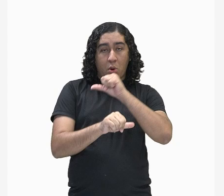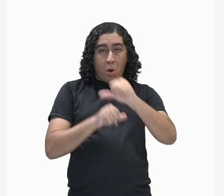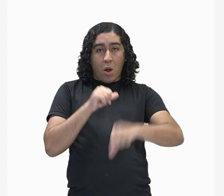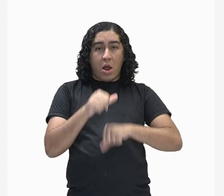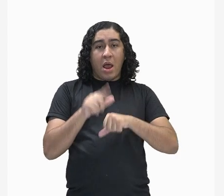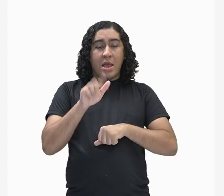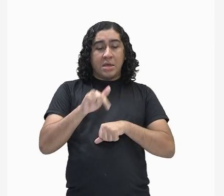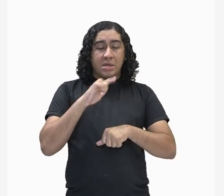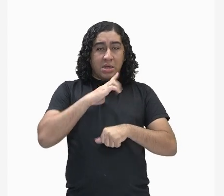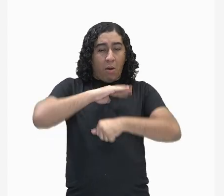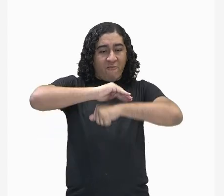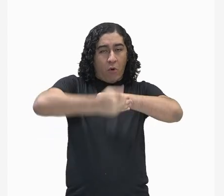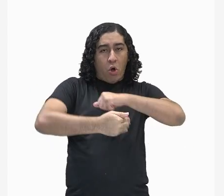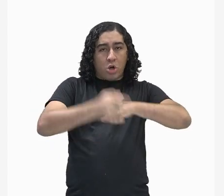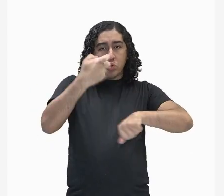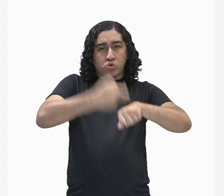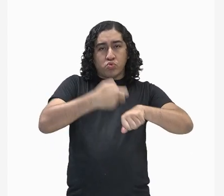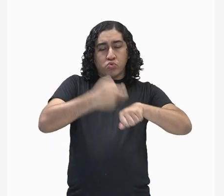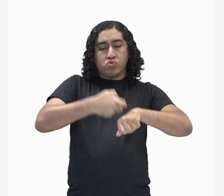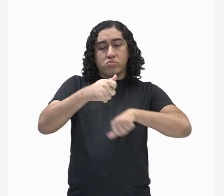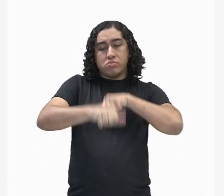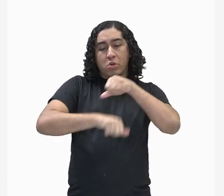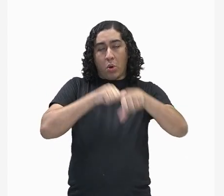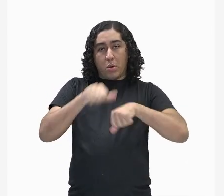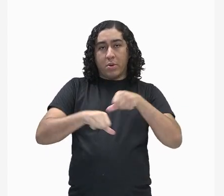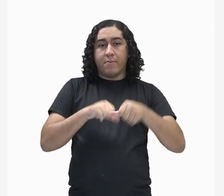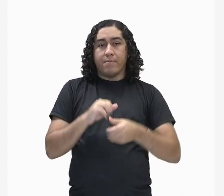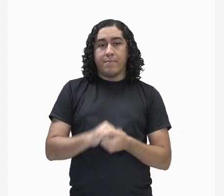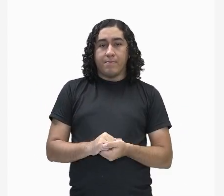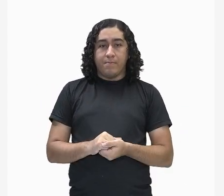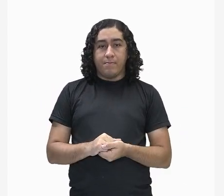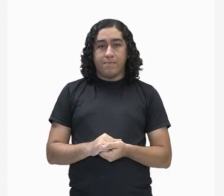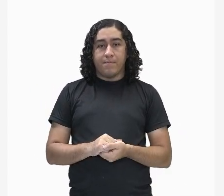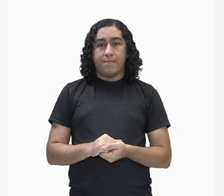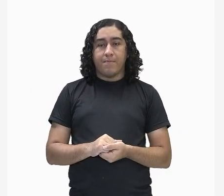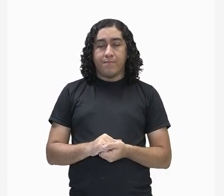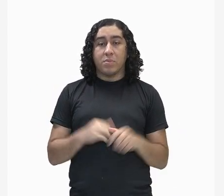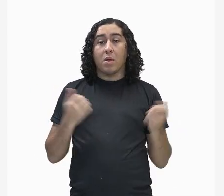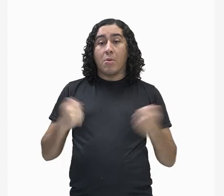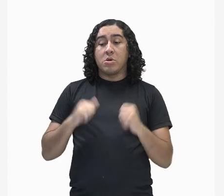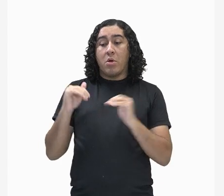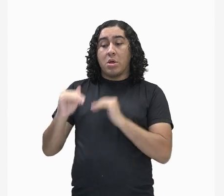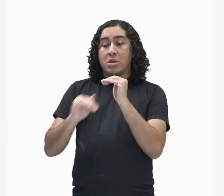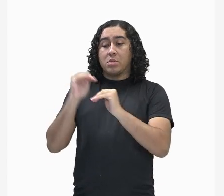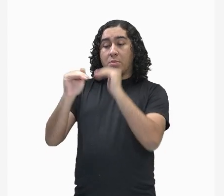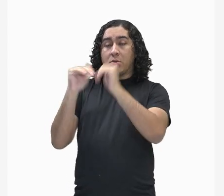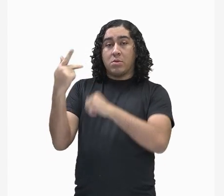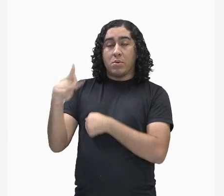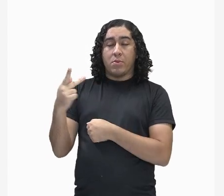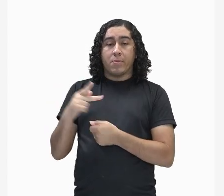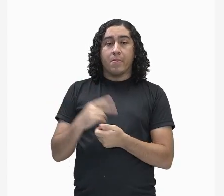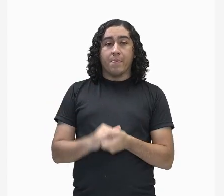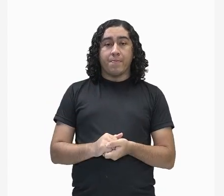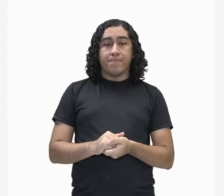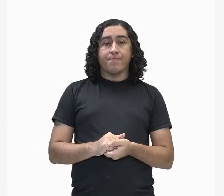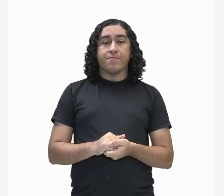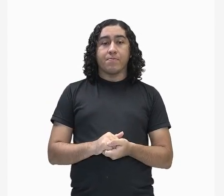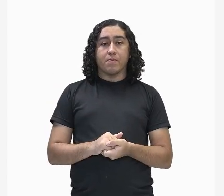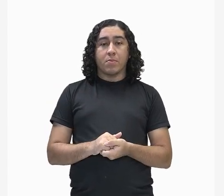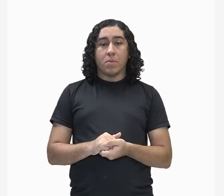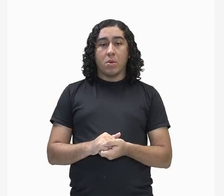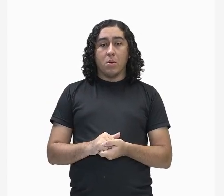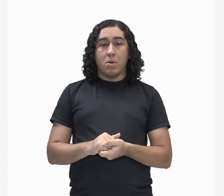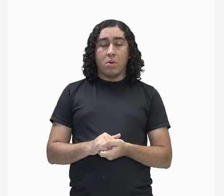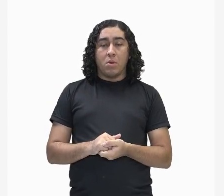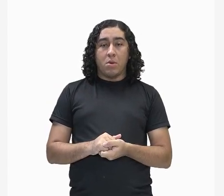desse exoesqueleto quitinoso desses animais, para garantir o seu crescimento, né? Então, nessa fase onde